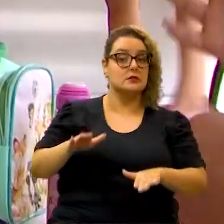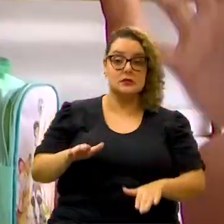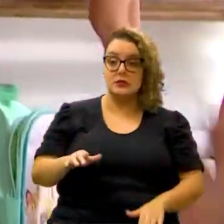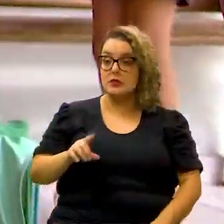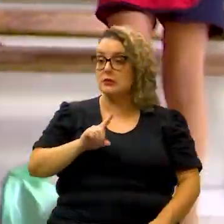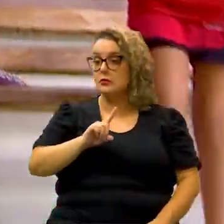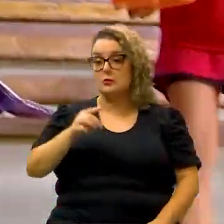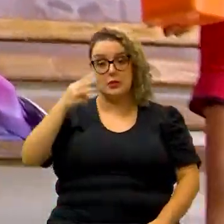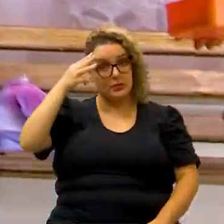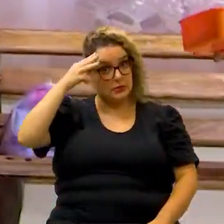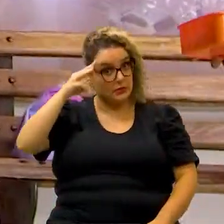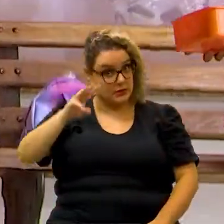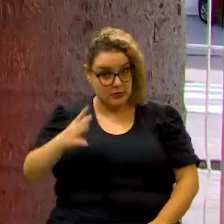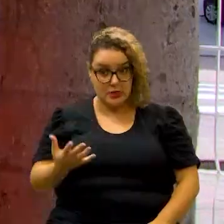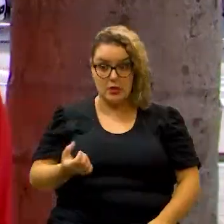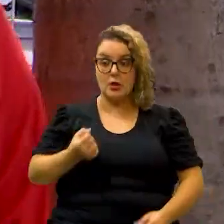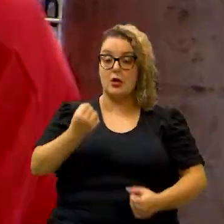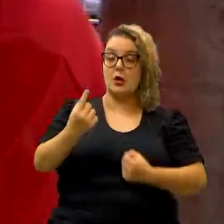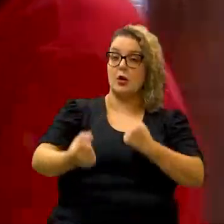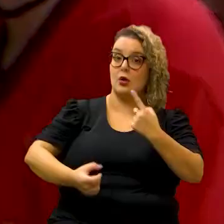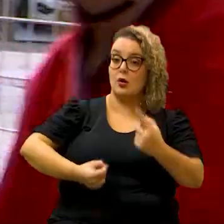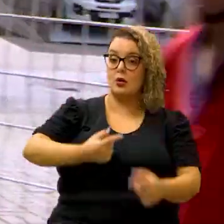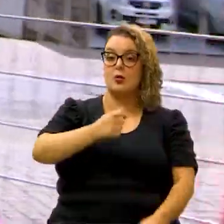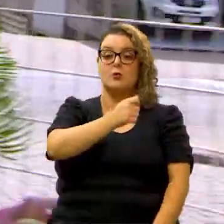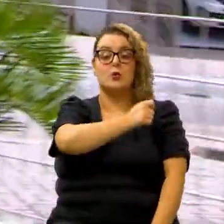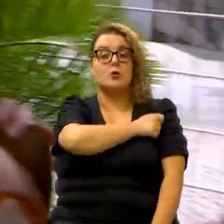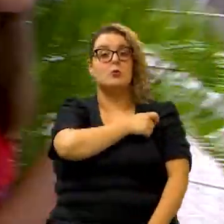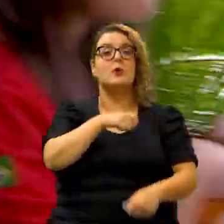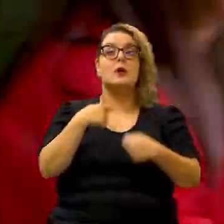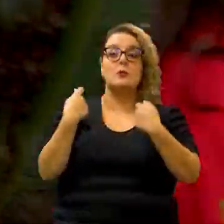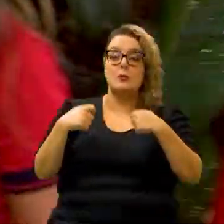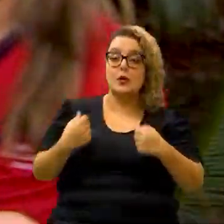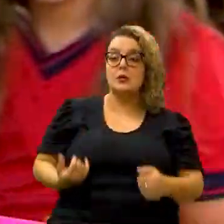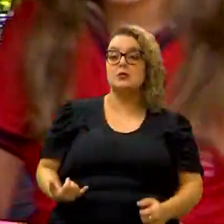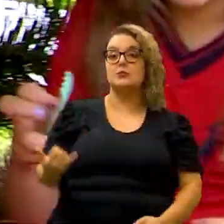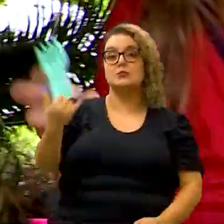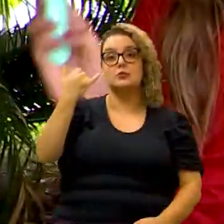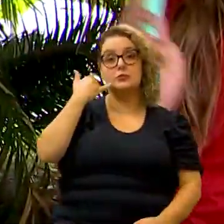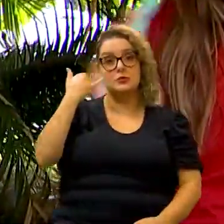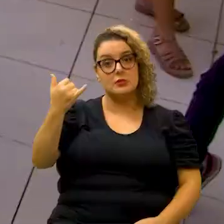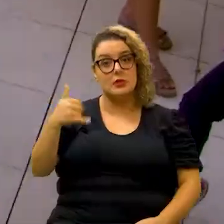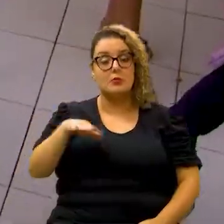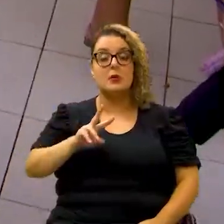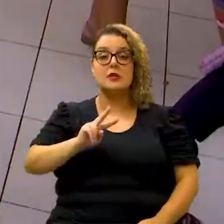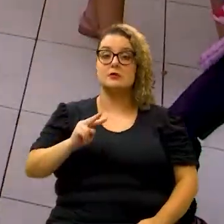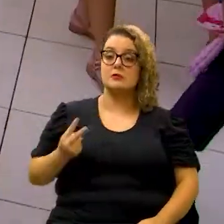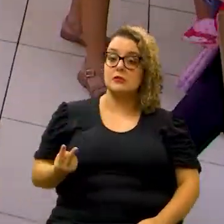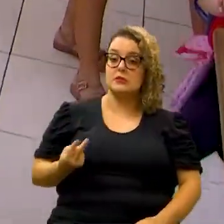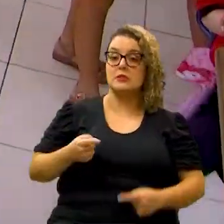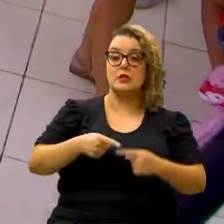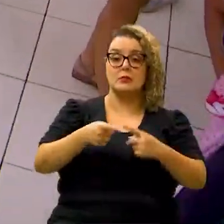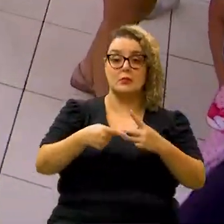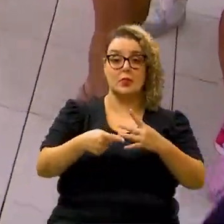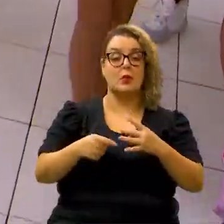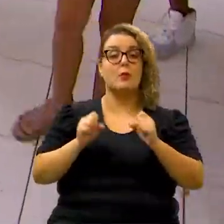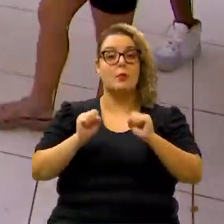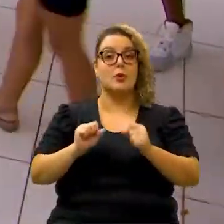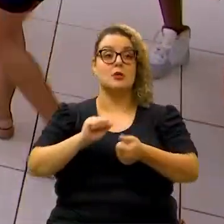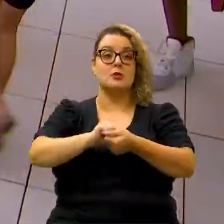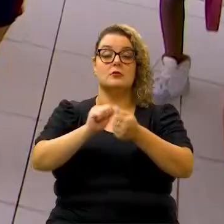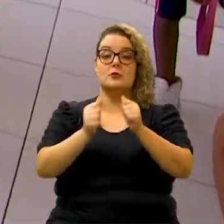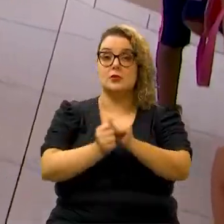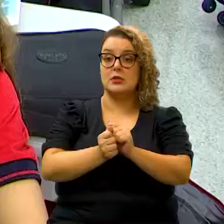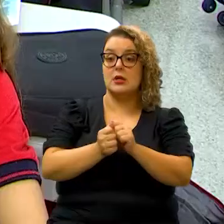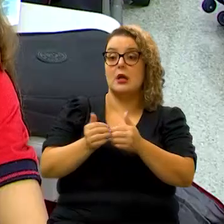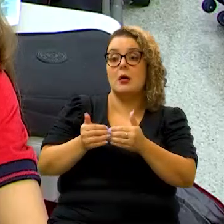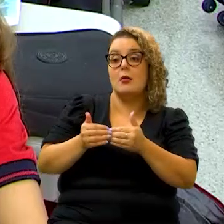mas muitas vezes não fica nesses 3 dias. Alguns alunos têm sim a necessidade de ligar mais vezes na semana. Às vezes